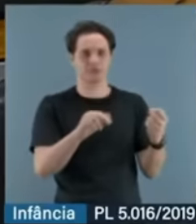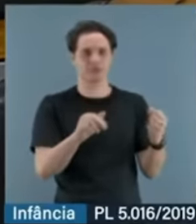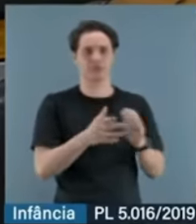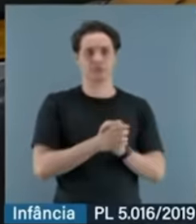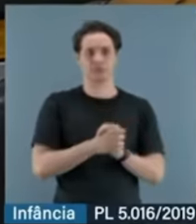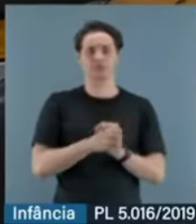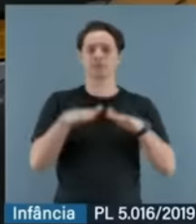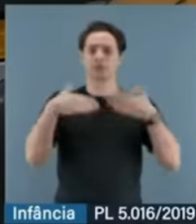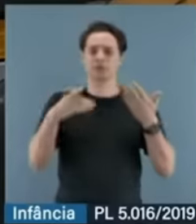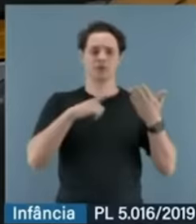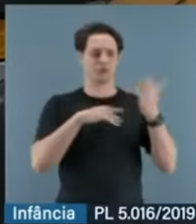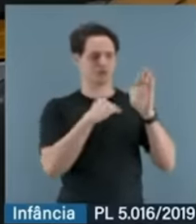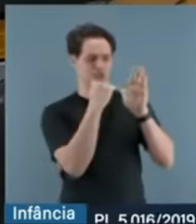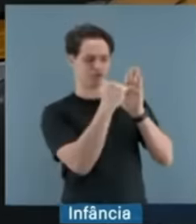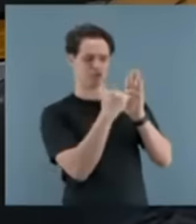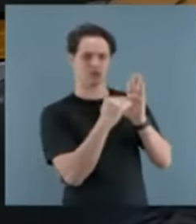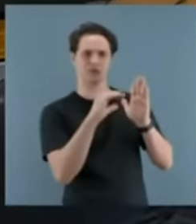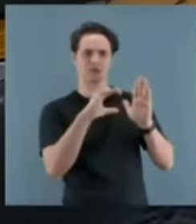o CPF e tudo.